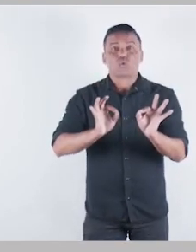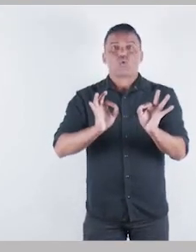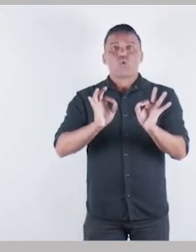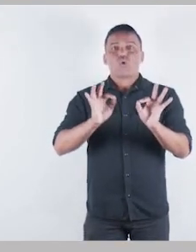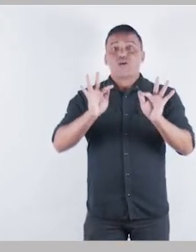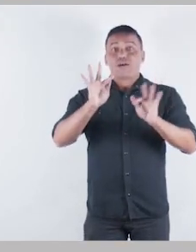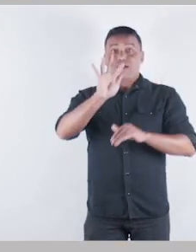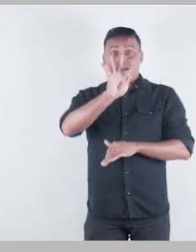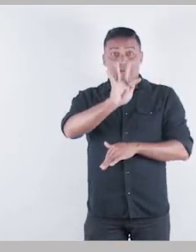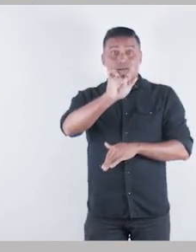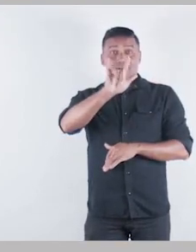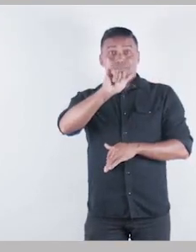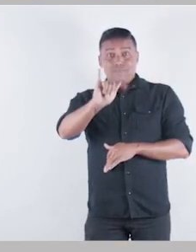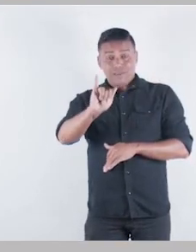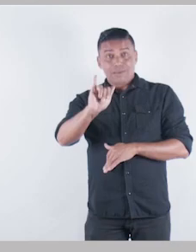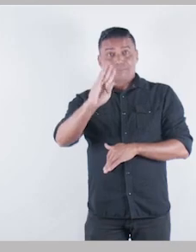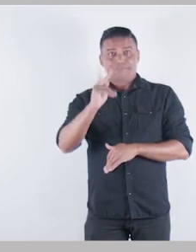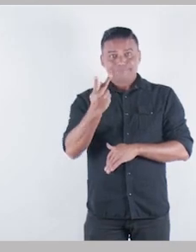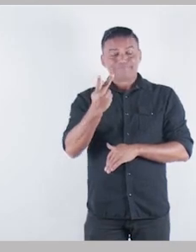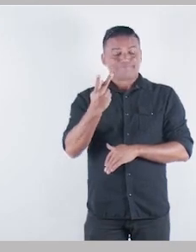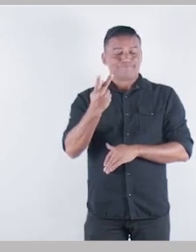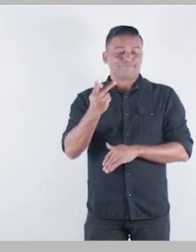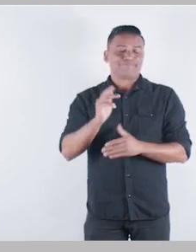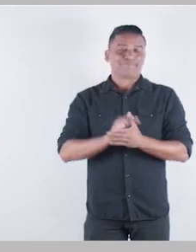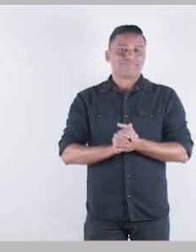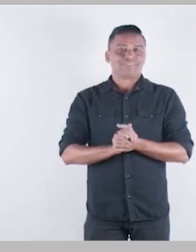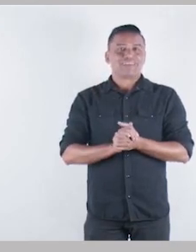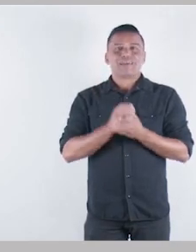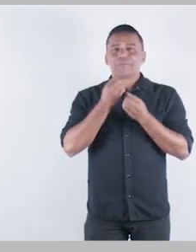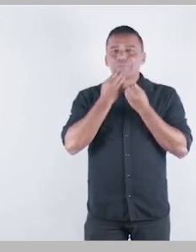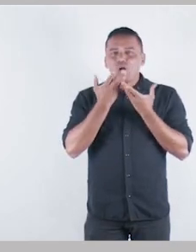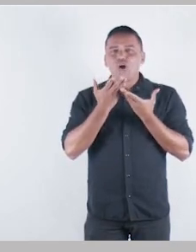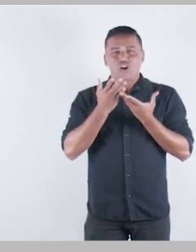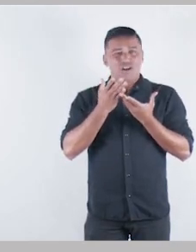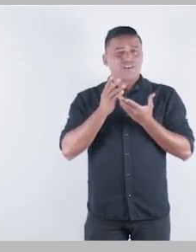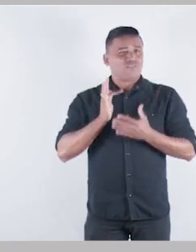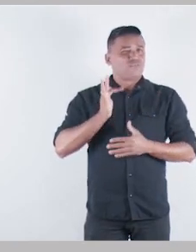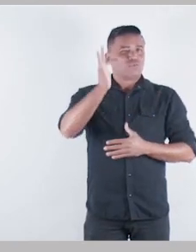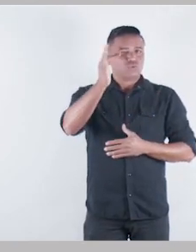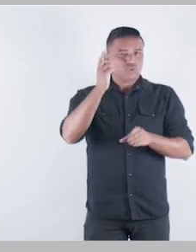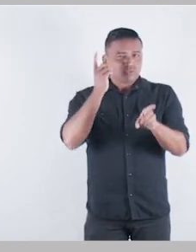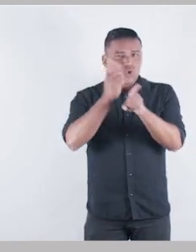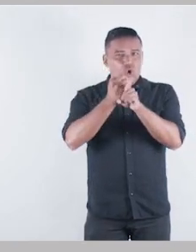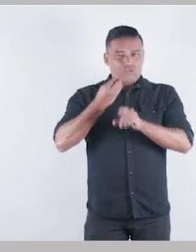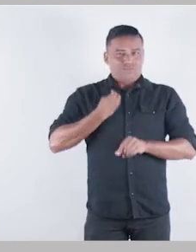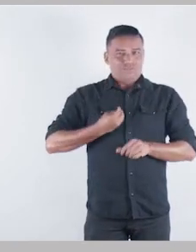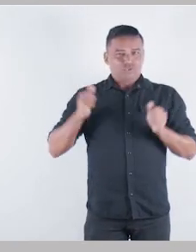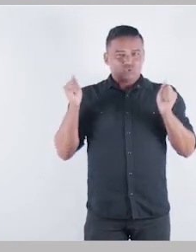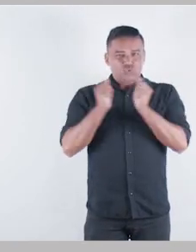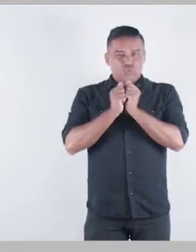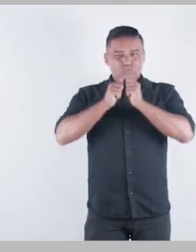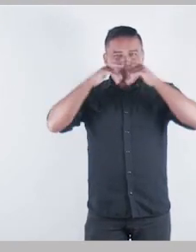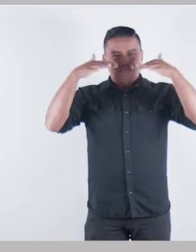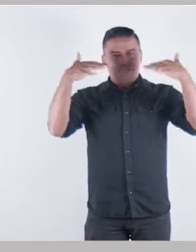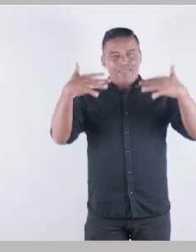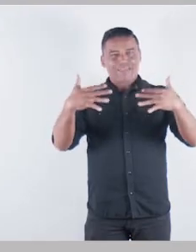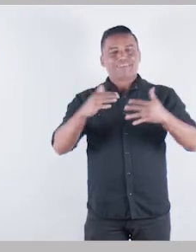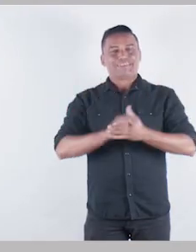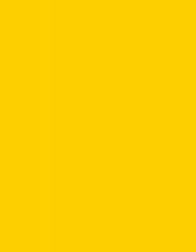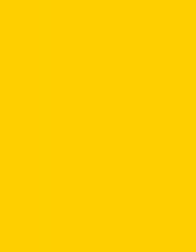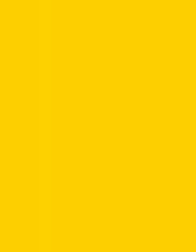de Belo Horizonte e breve estaremos juntos, aglomerados e vencedores.